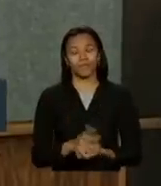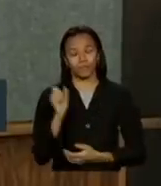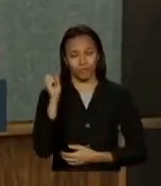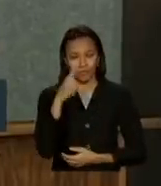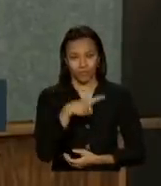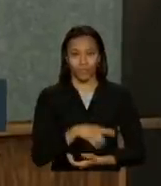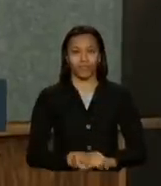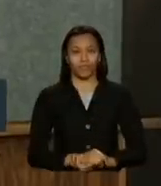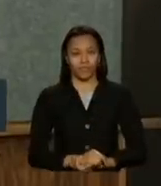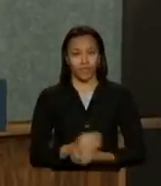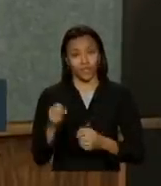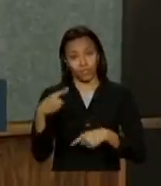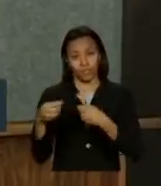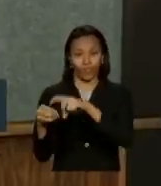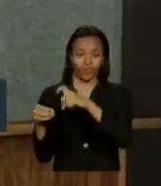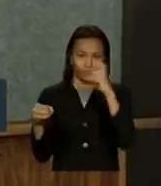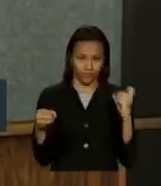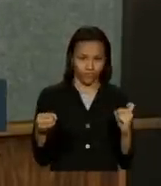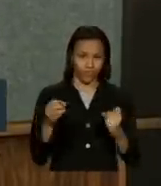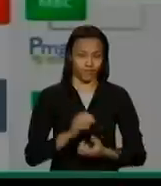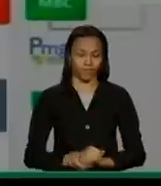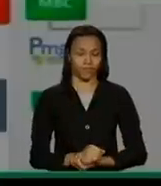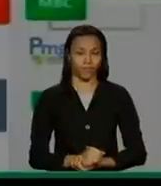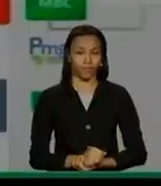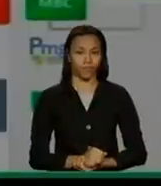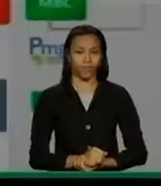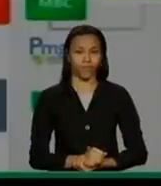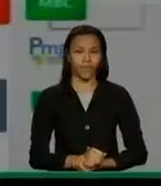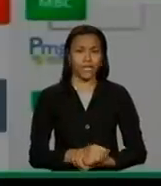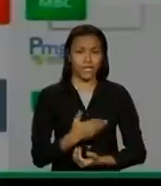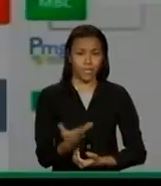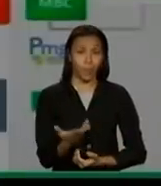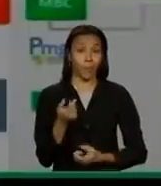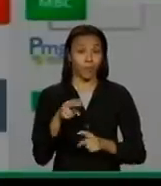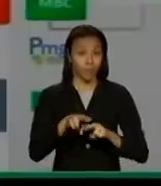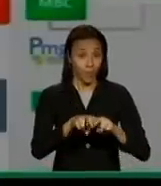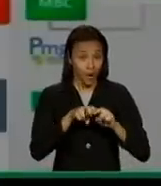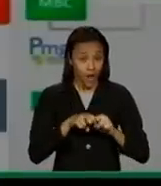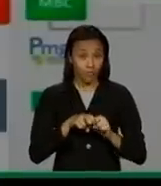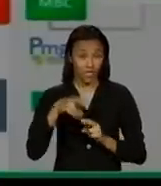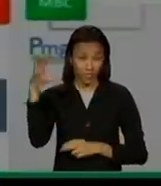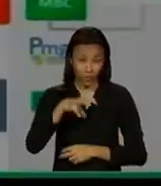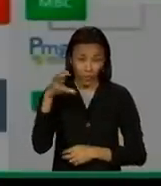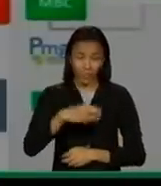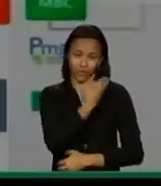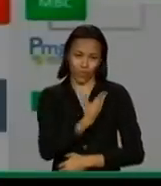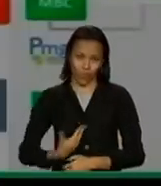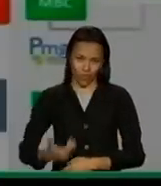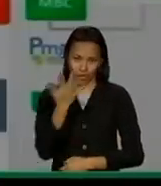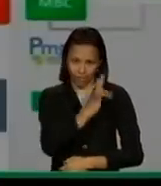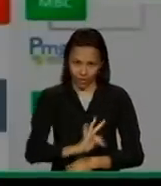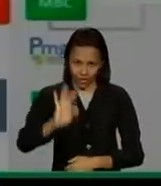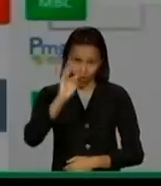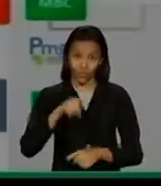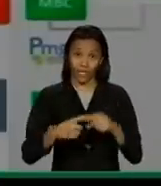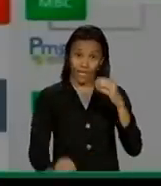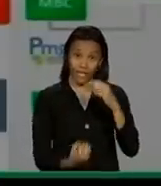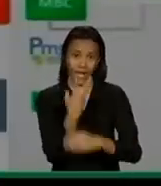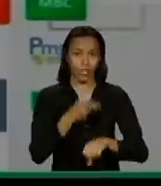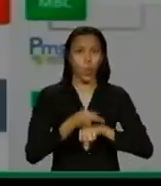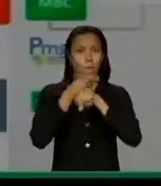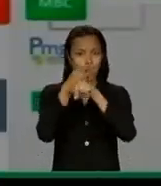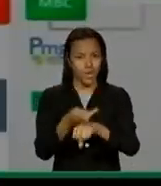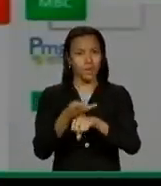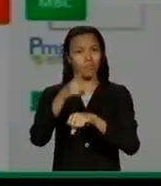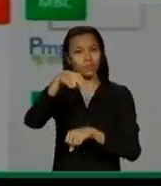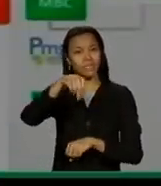uma desvinculação aí pela influência do governo federal foi criado o prêmio Nacional da